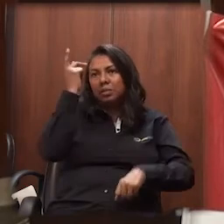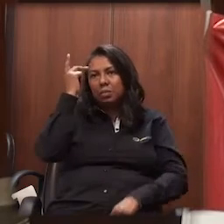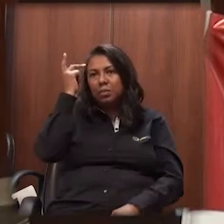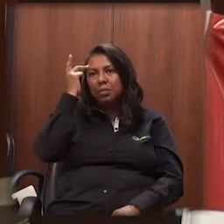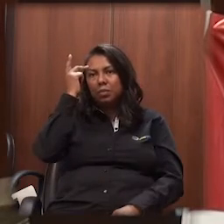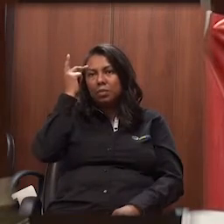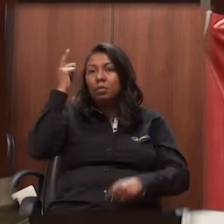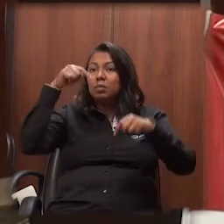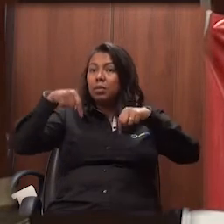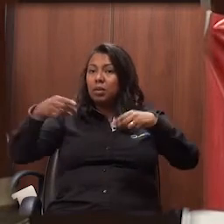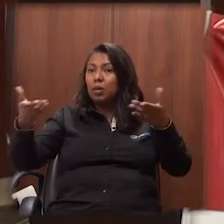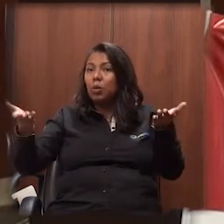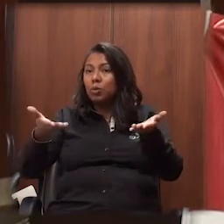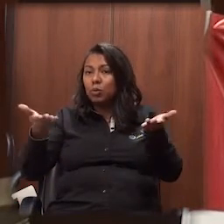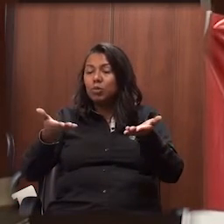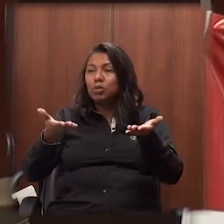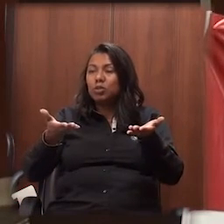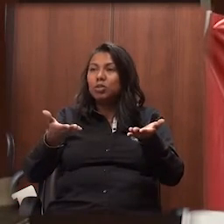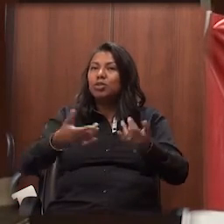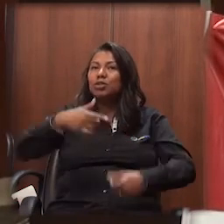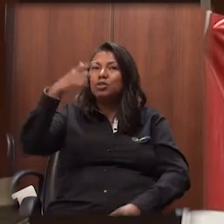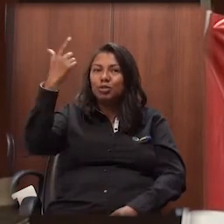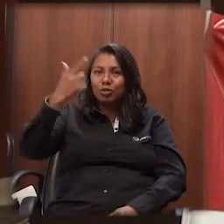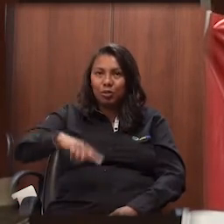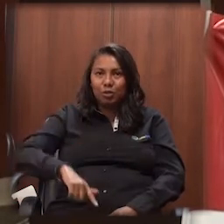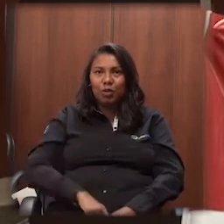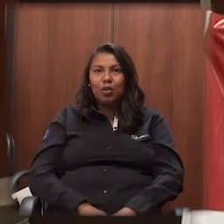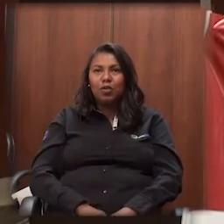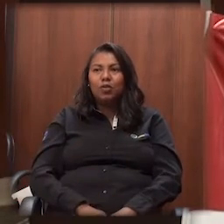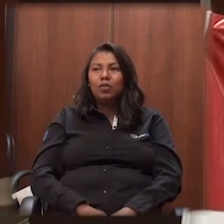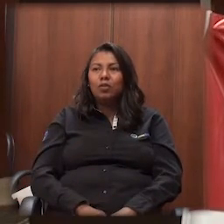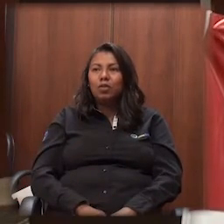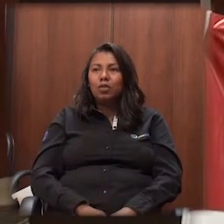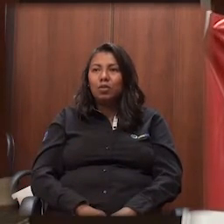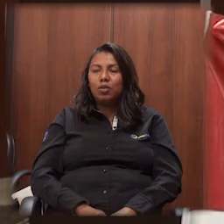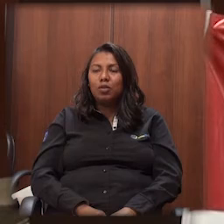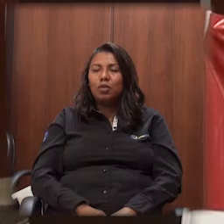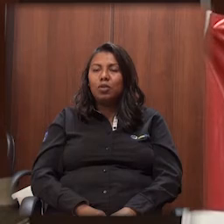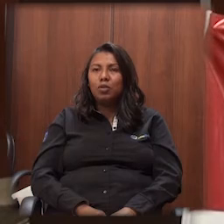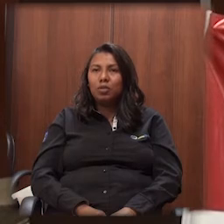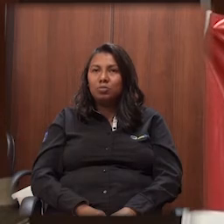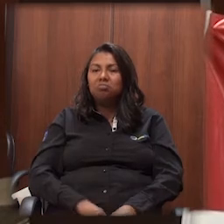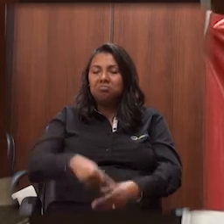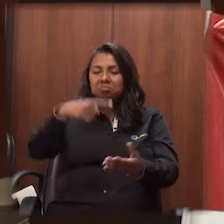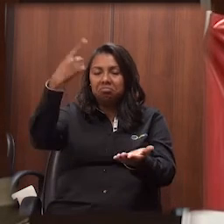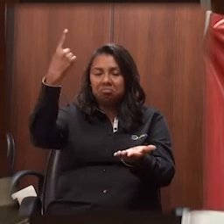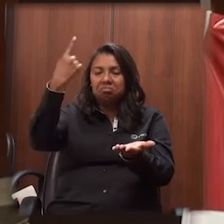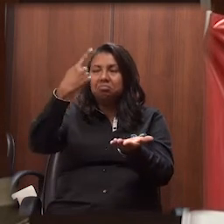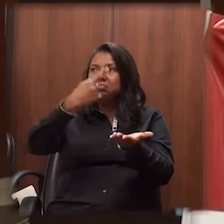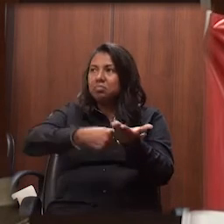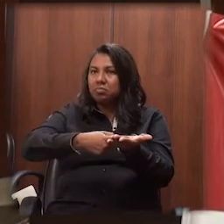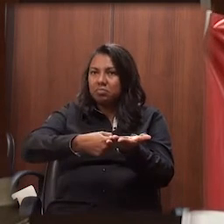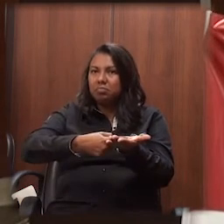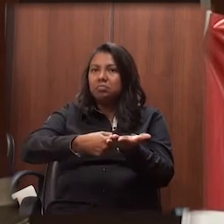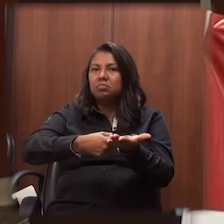aqui hoje, mais uma vez, por conta do CONDEP, reitera esse compromisso com